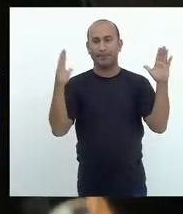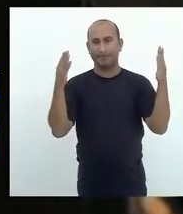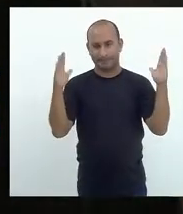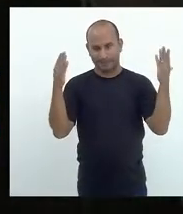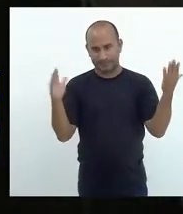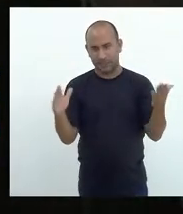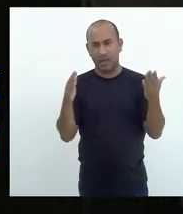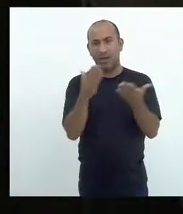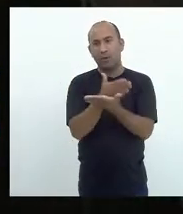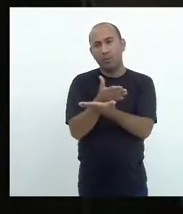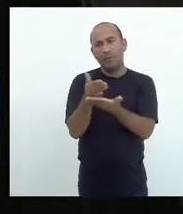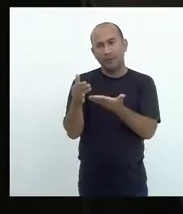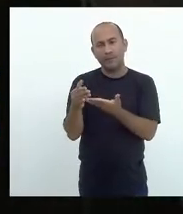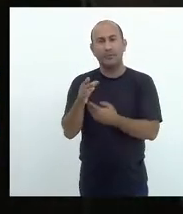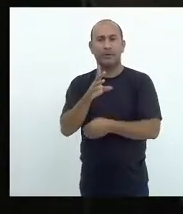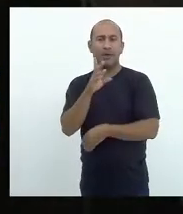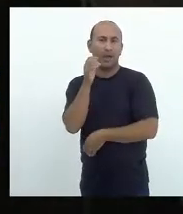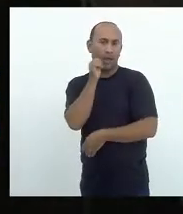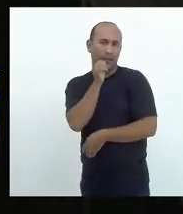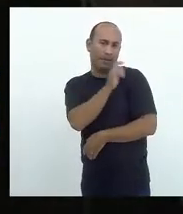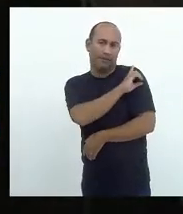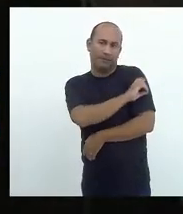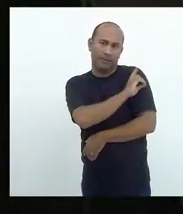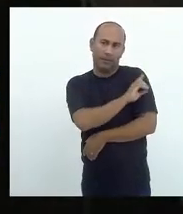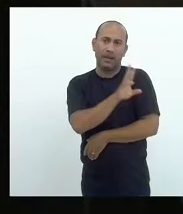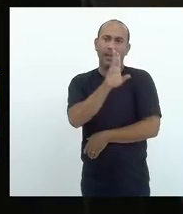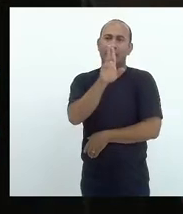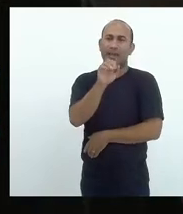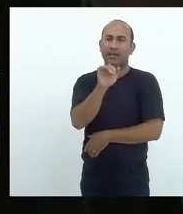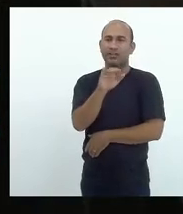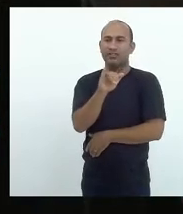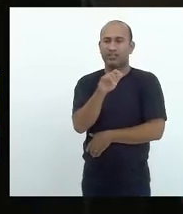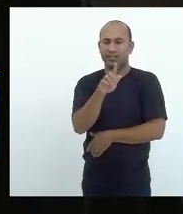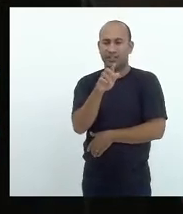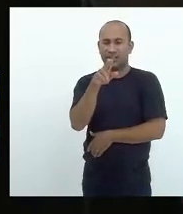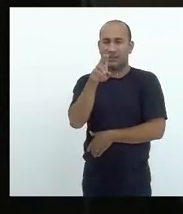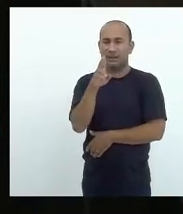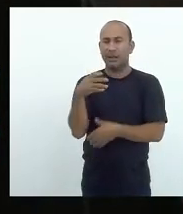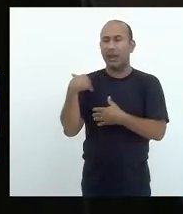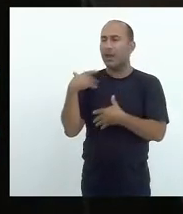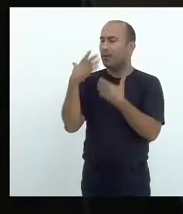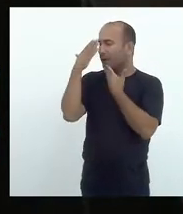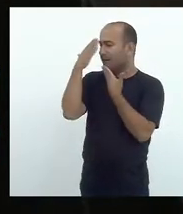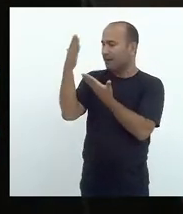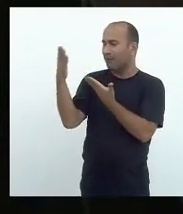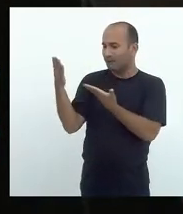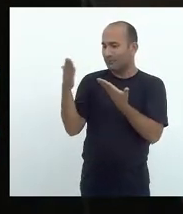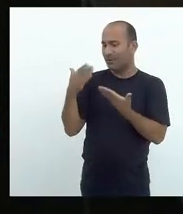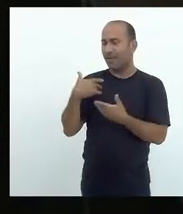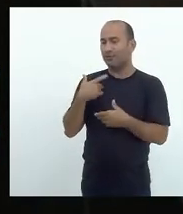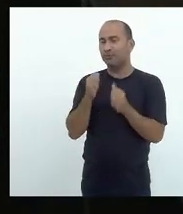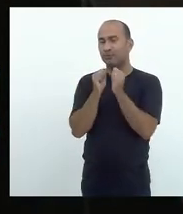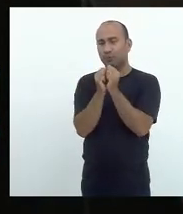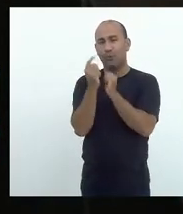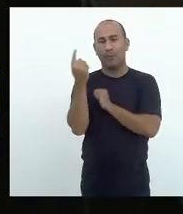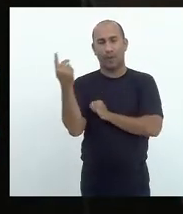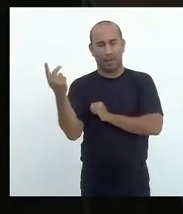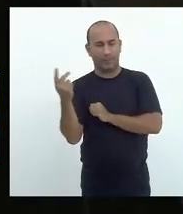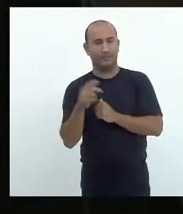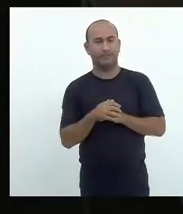a iniciativa da deputada enfermeira Rejane e agradeço por ter me convidado para ser autora junto com ela. E não